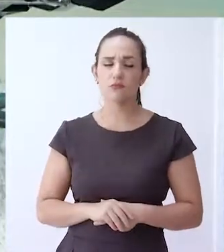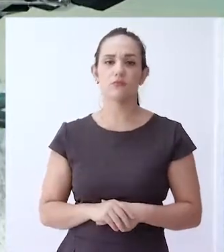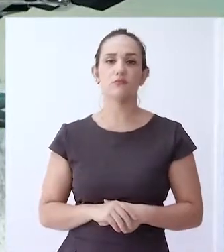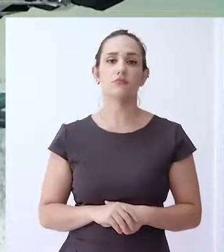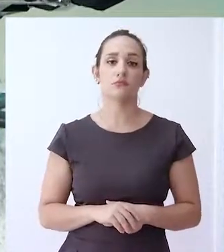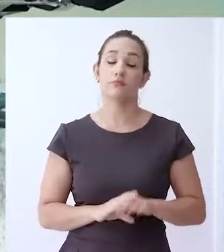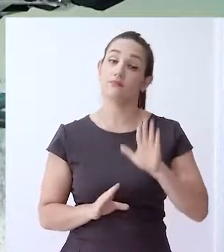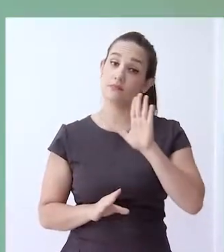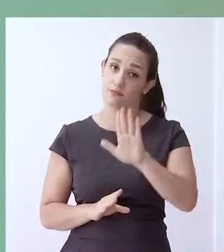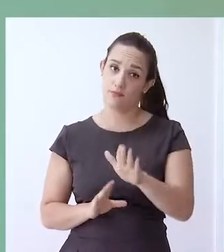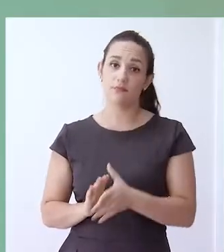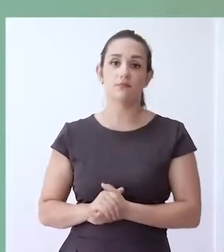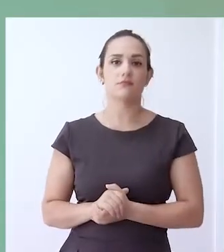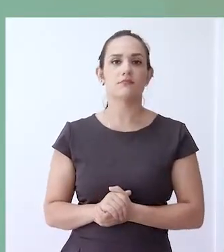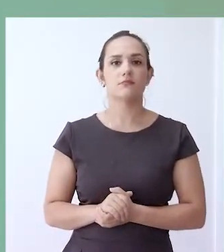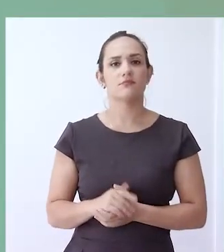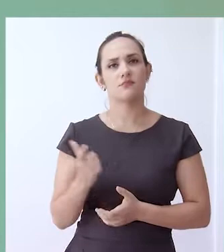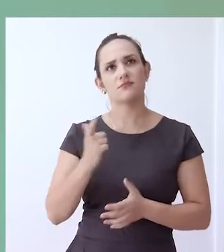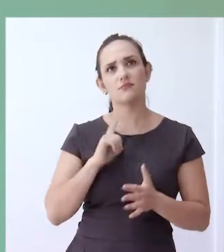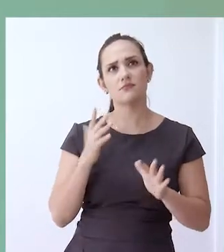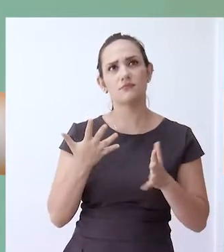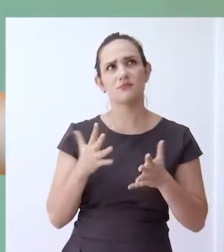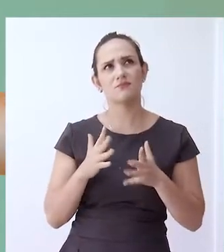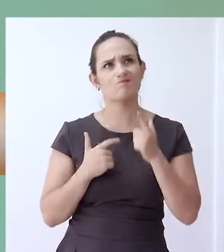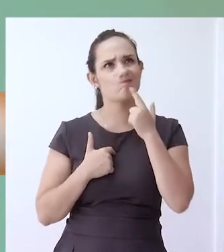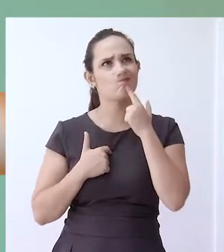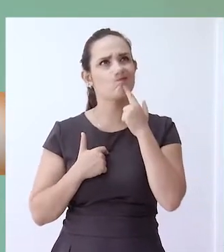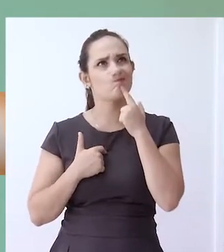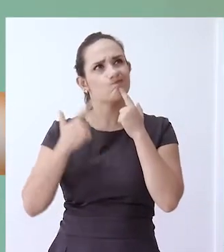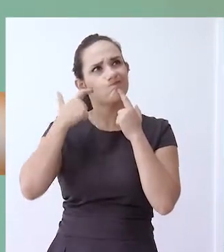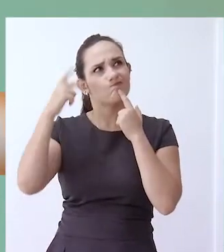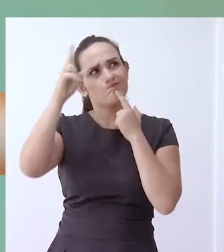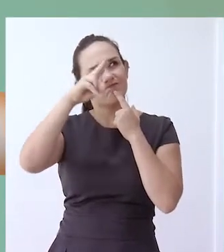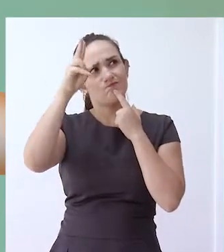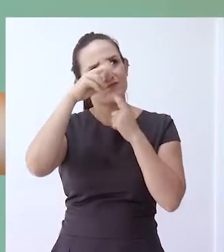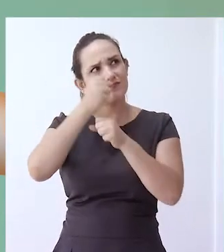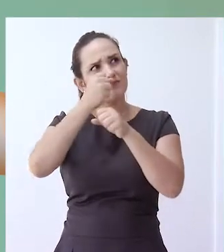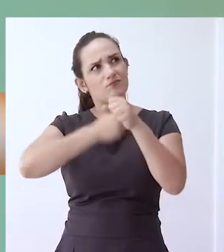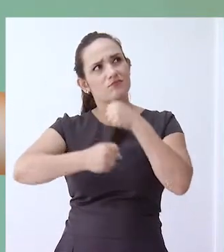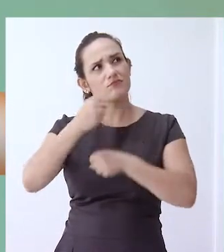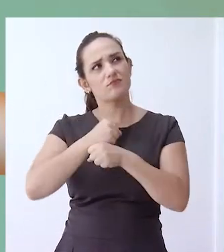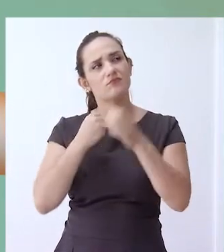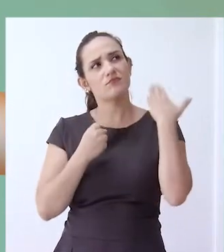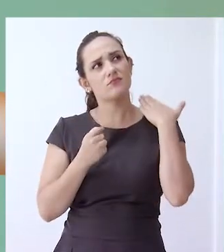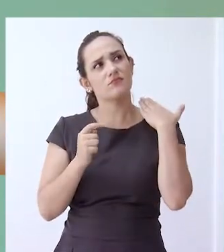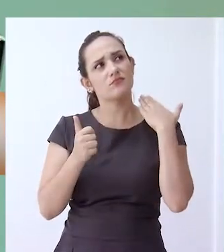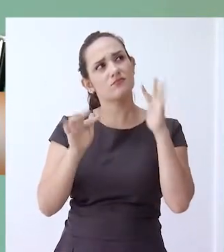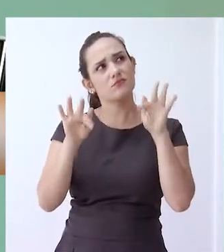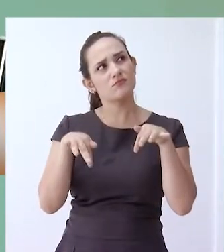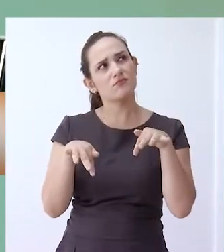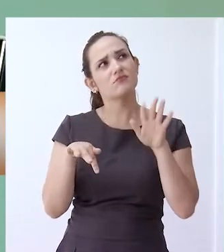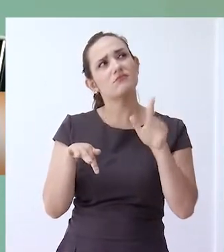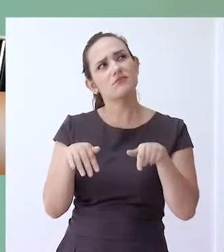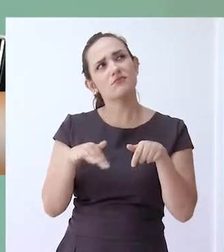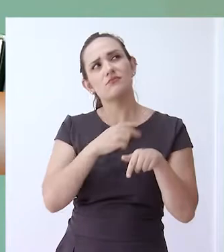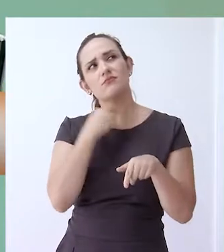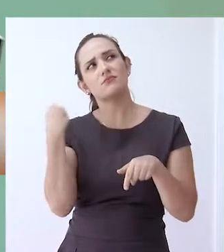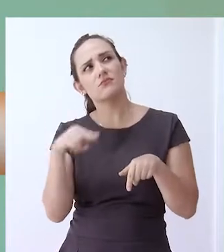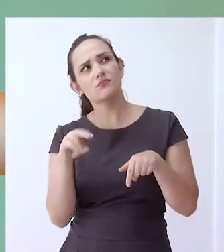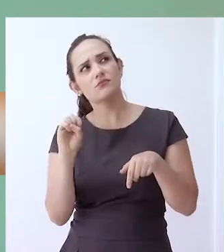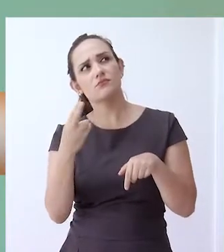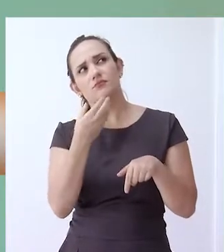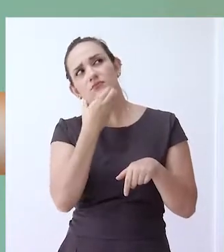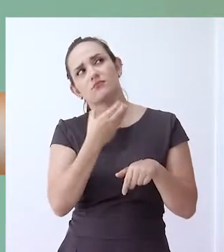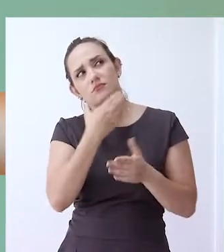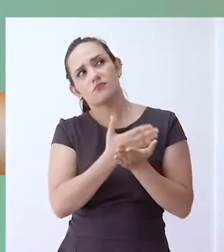que funciona? Então, aproximadamente, deixa eu me lembrar que acho que foi final do ano passado, final